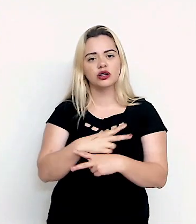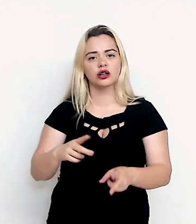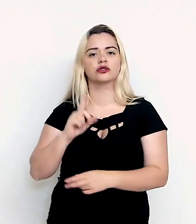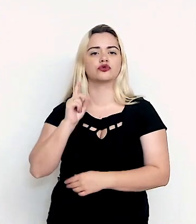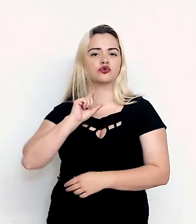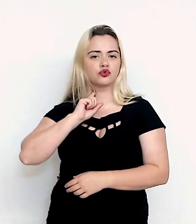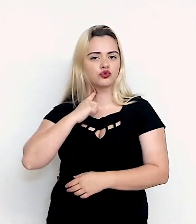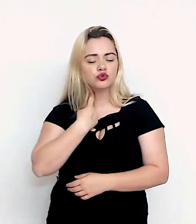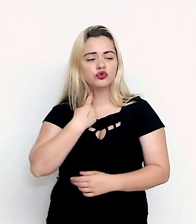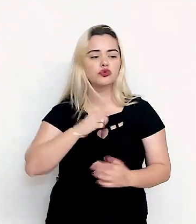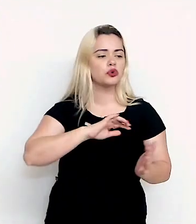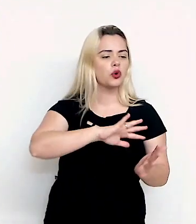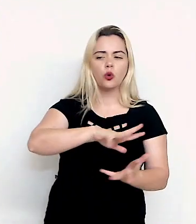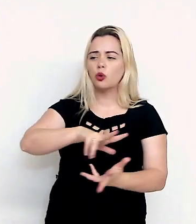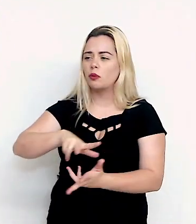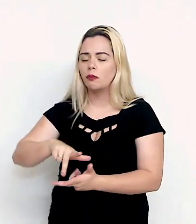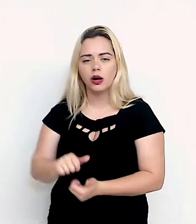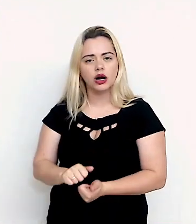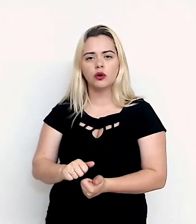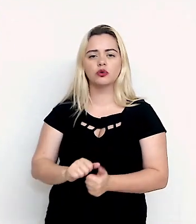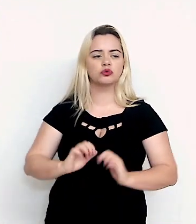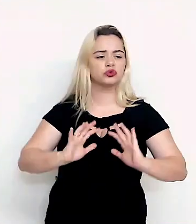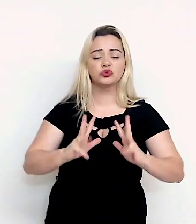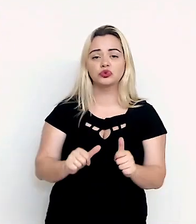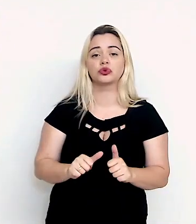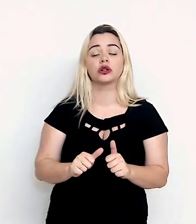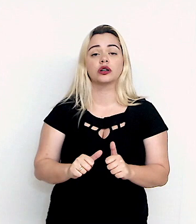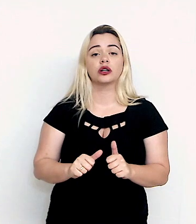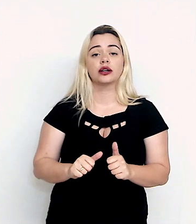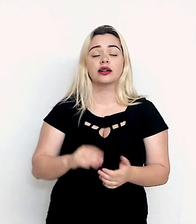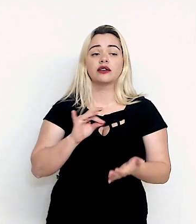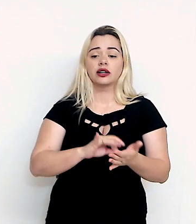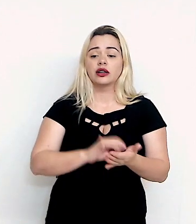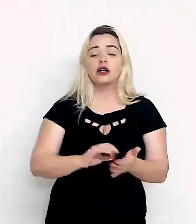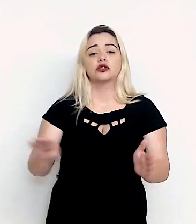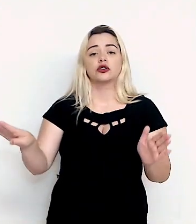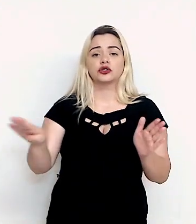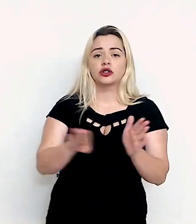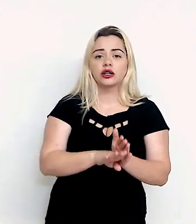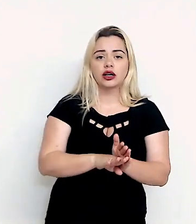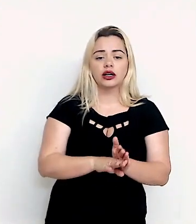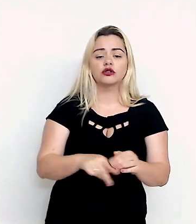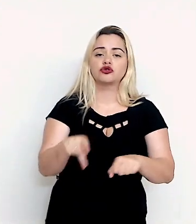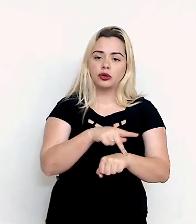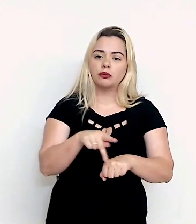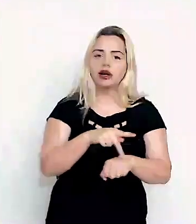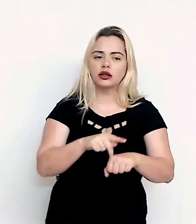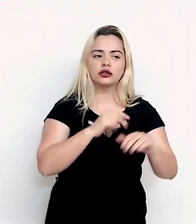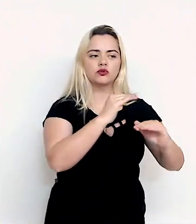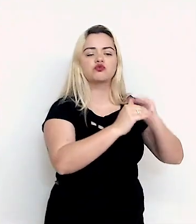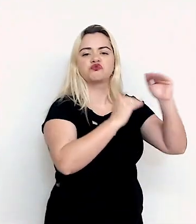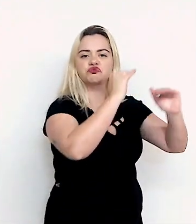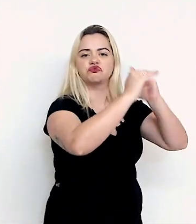históricas de globais de gases de efeito estufa na verdade advieram dos países desenvolvidos